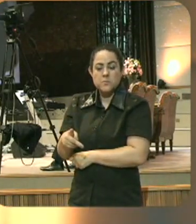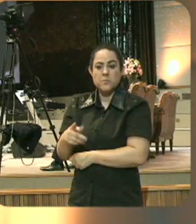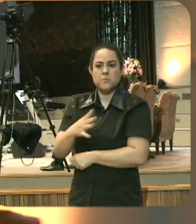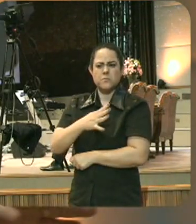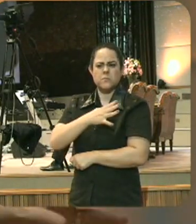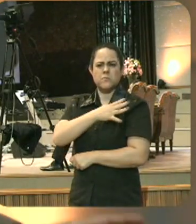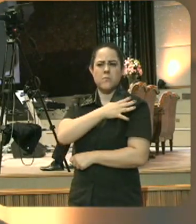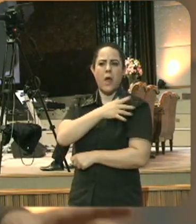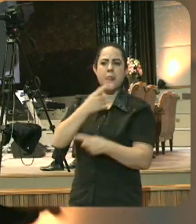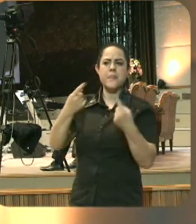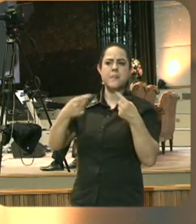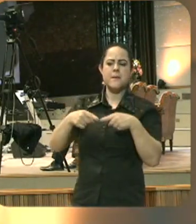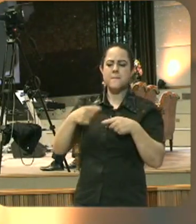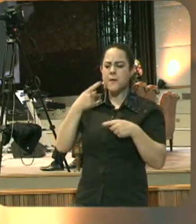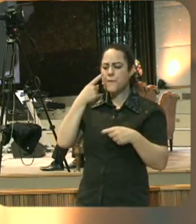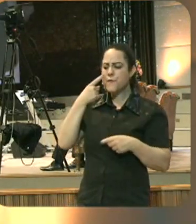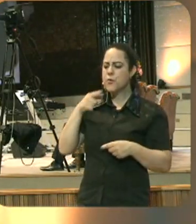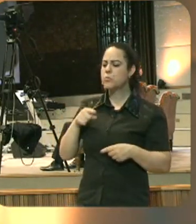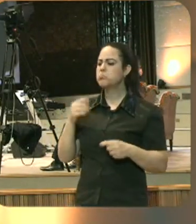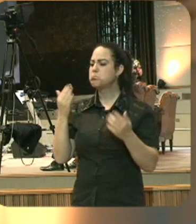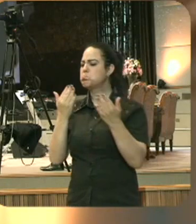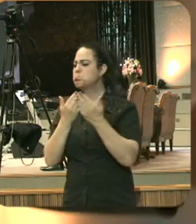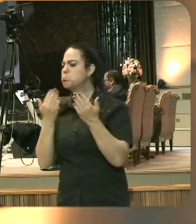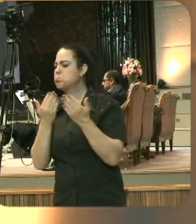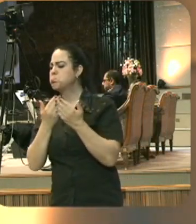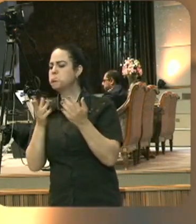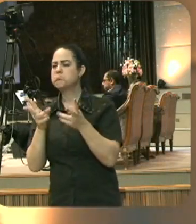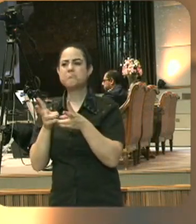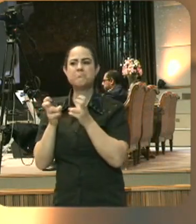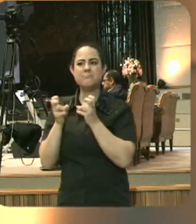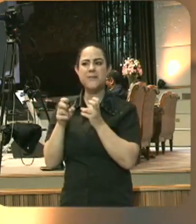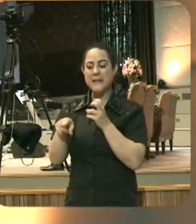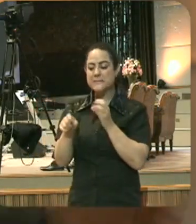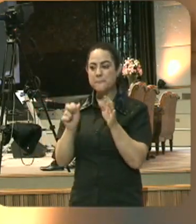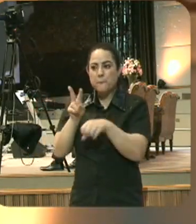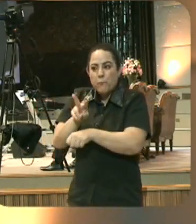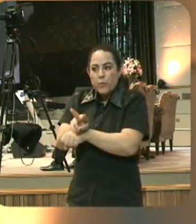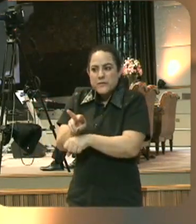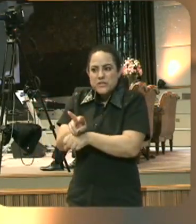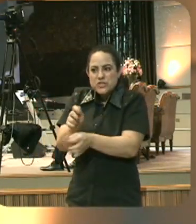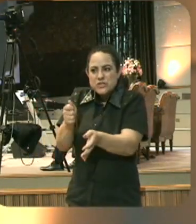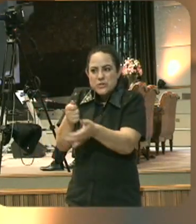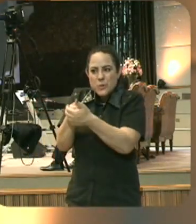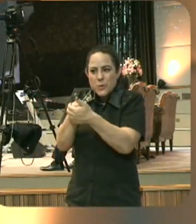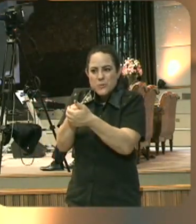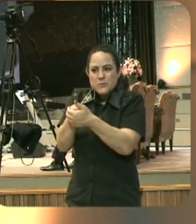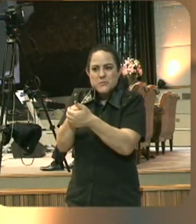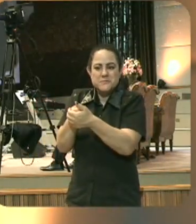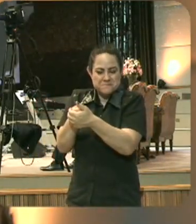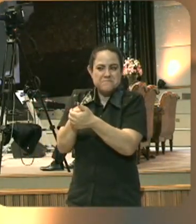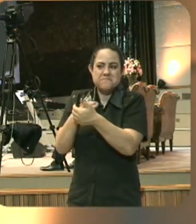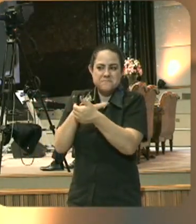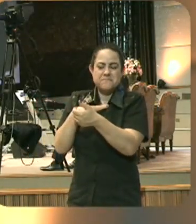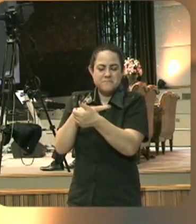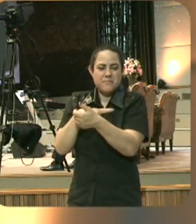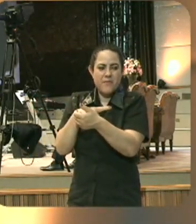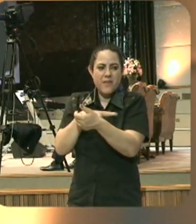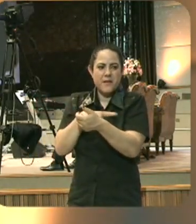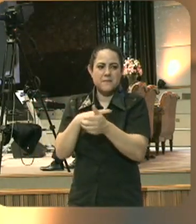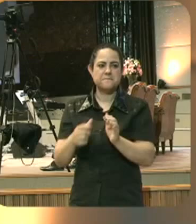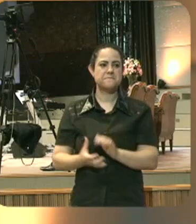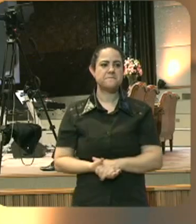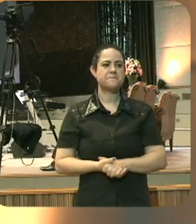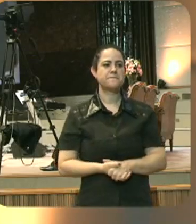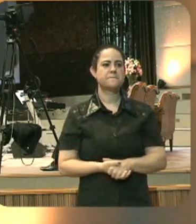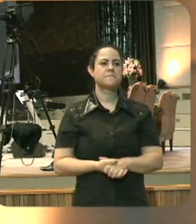que os soldados olharam e não enxergaram os espiões que estavam lá debaixo da colheita, que estava secando no eirado daquela